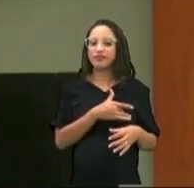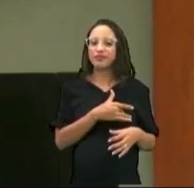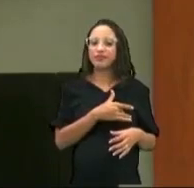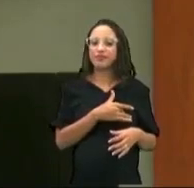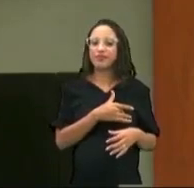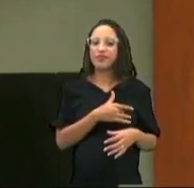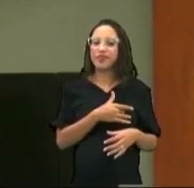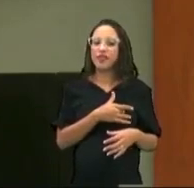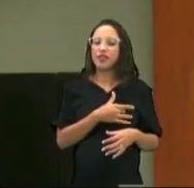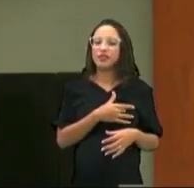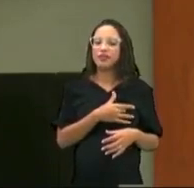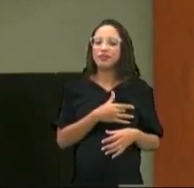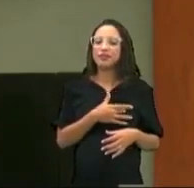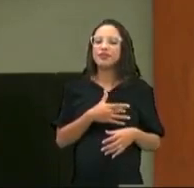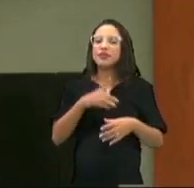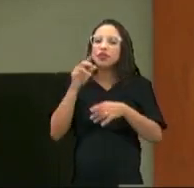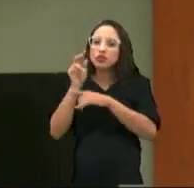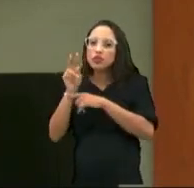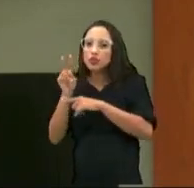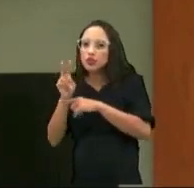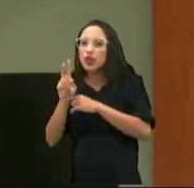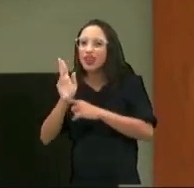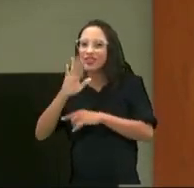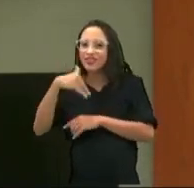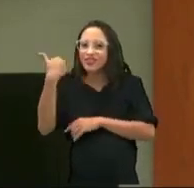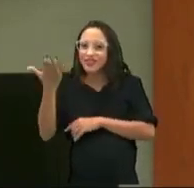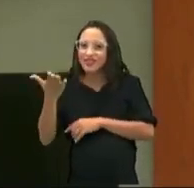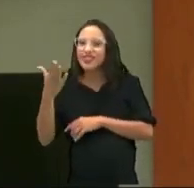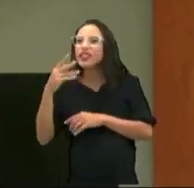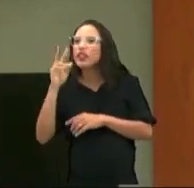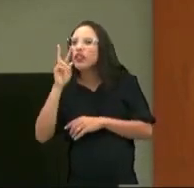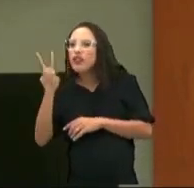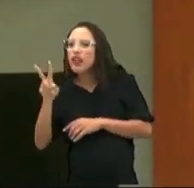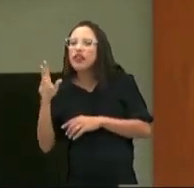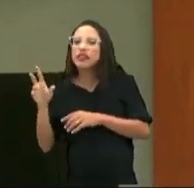Acompanhamento Externo da Intervenção na Saúde Municipal em Cuiabá realizou.